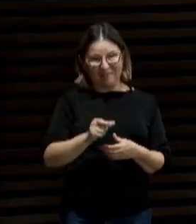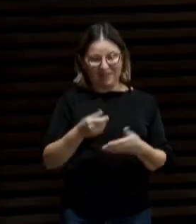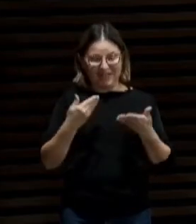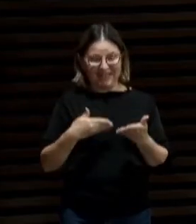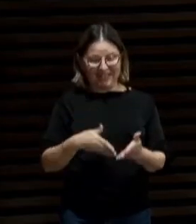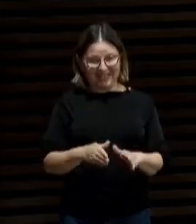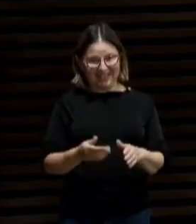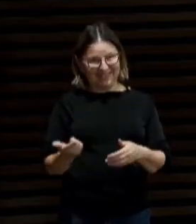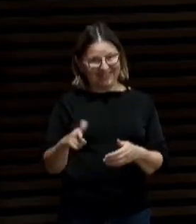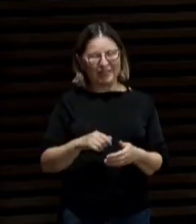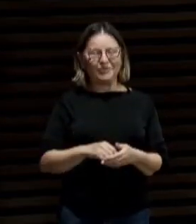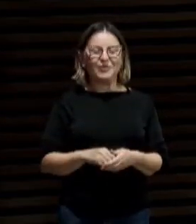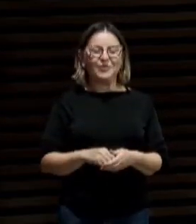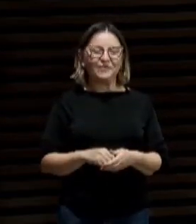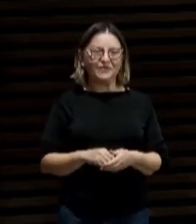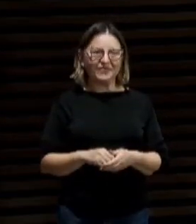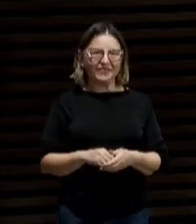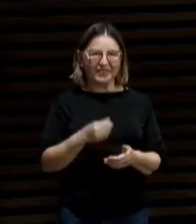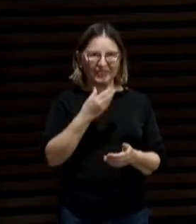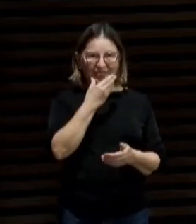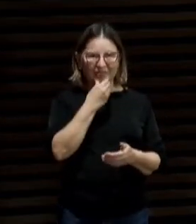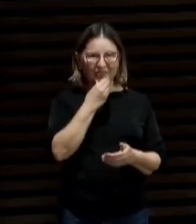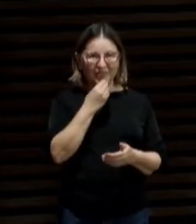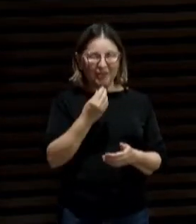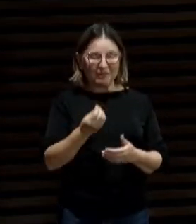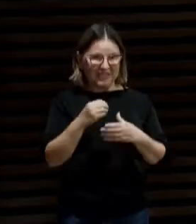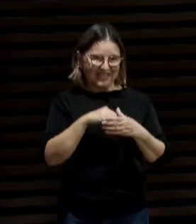homem interior é uma exclusividade daqueles que nasceram de novo.